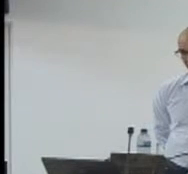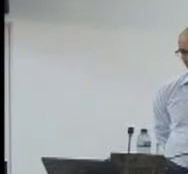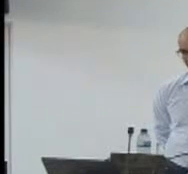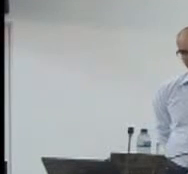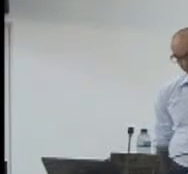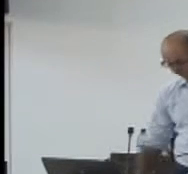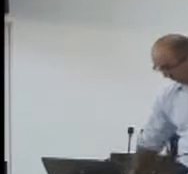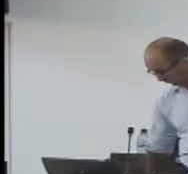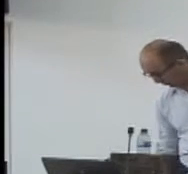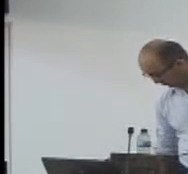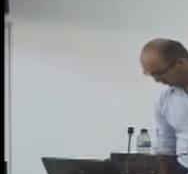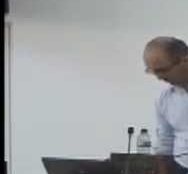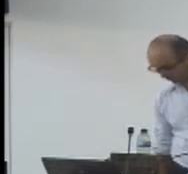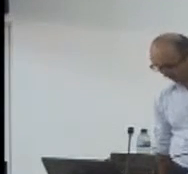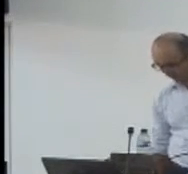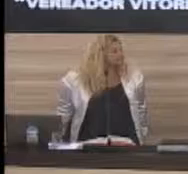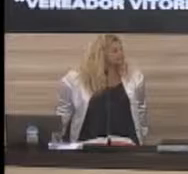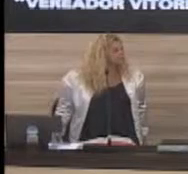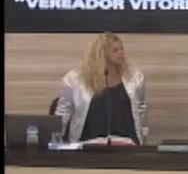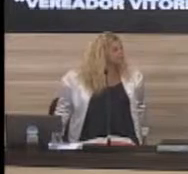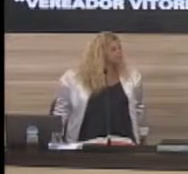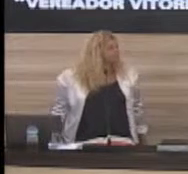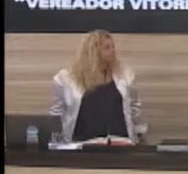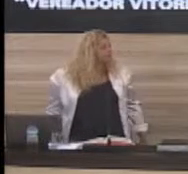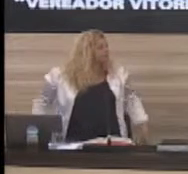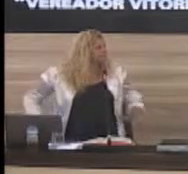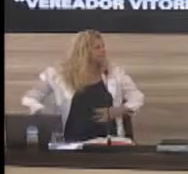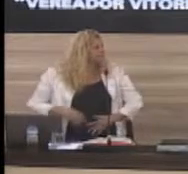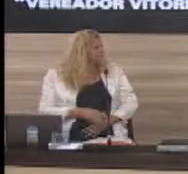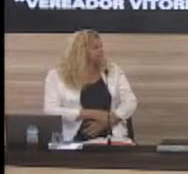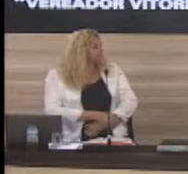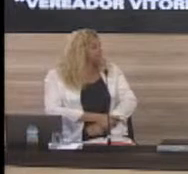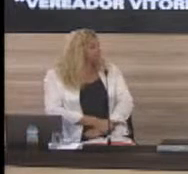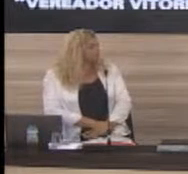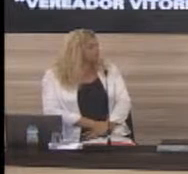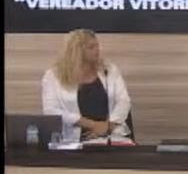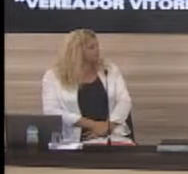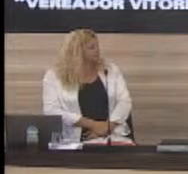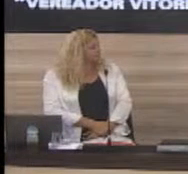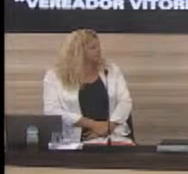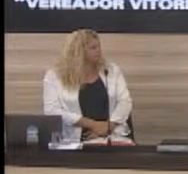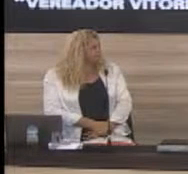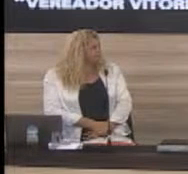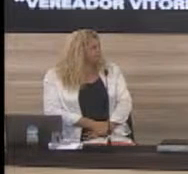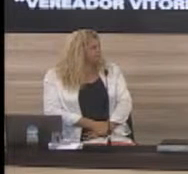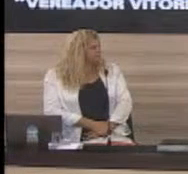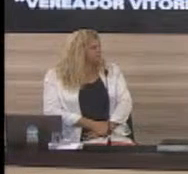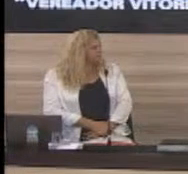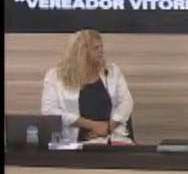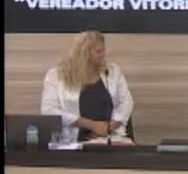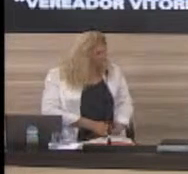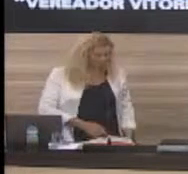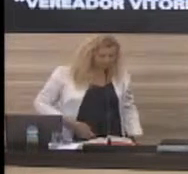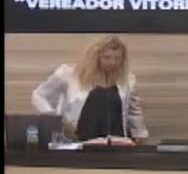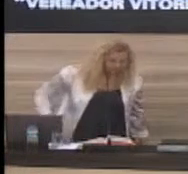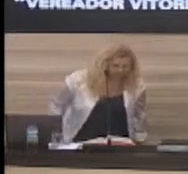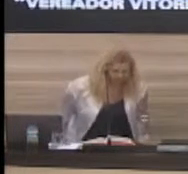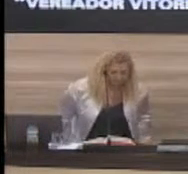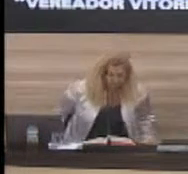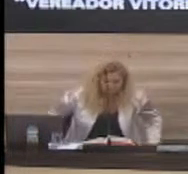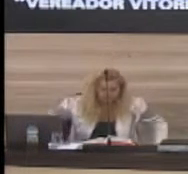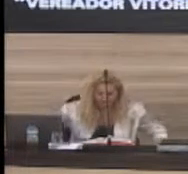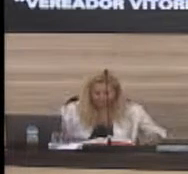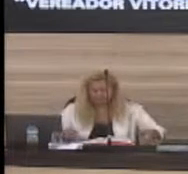Esta presidência solicita ao primeiro secretário que proceda à chamada dos seus vereadores. Podemos se